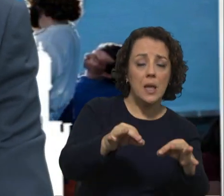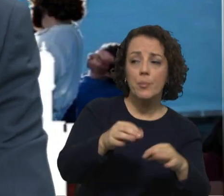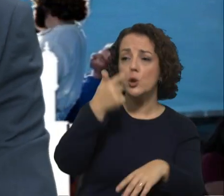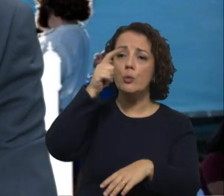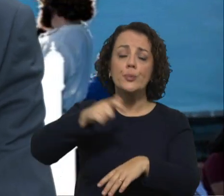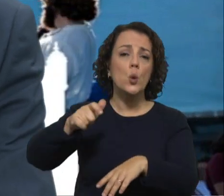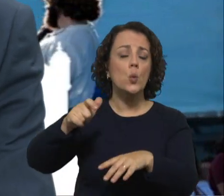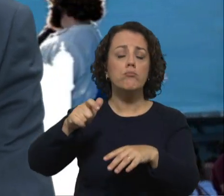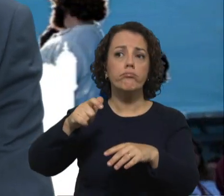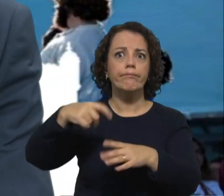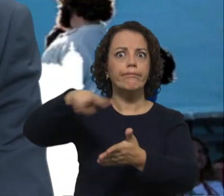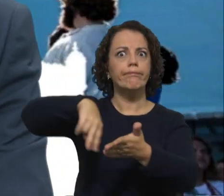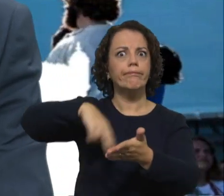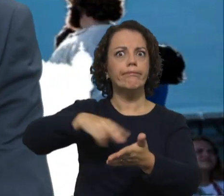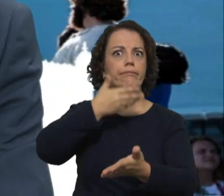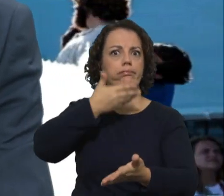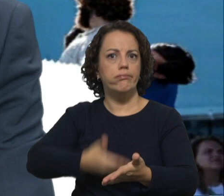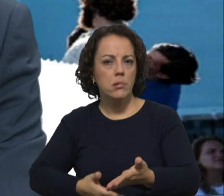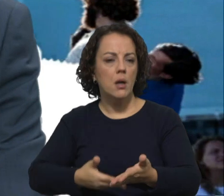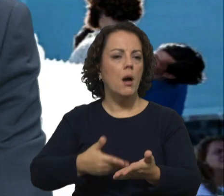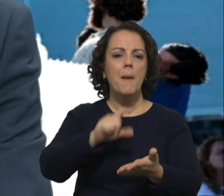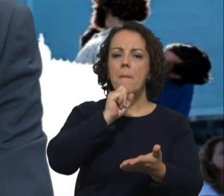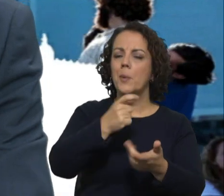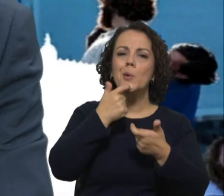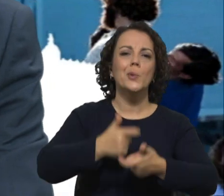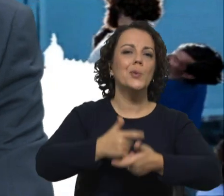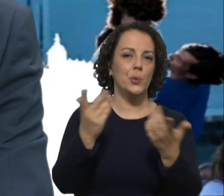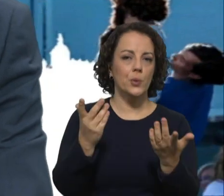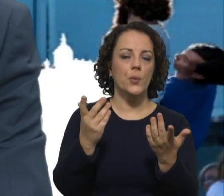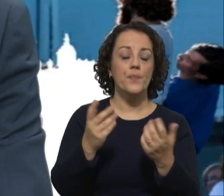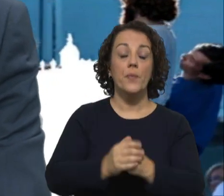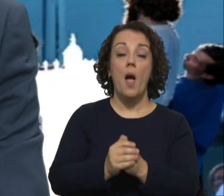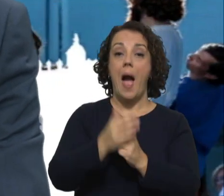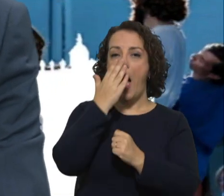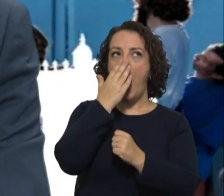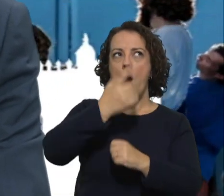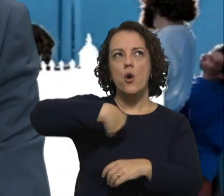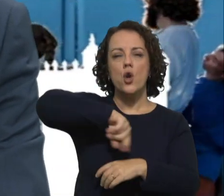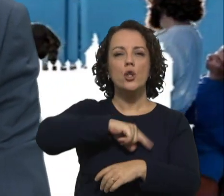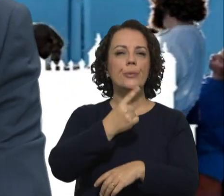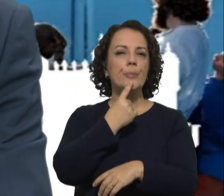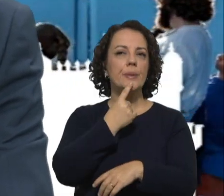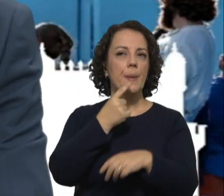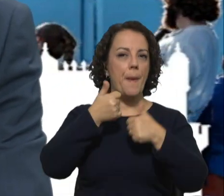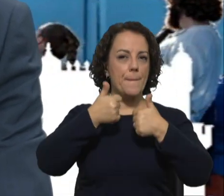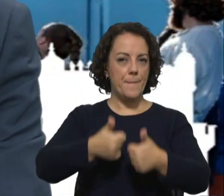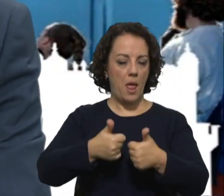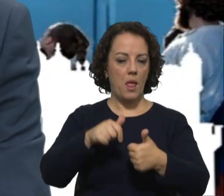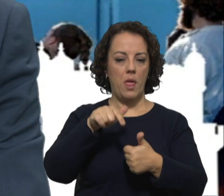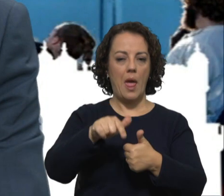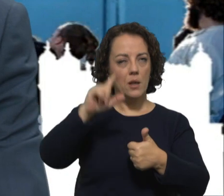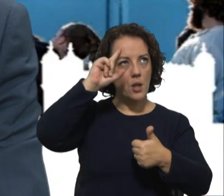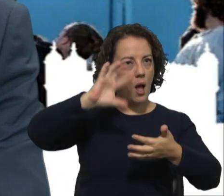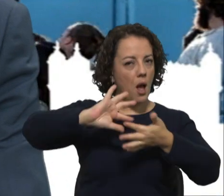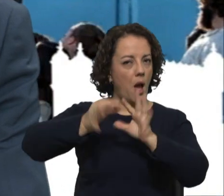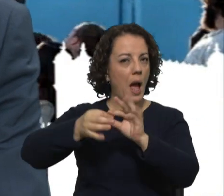contrário. Mas eu creio que para podermos, a partir de certa altura, entender bem o contexto histórico, para entender bem